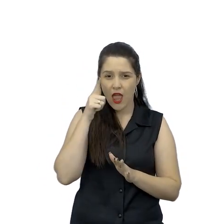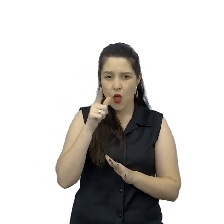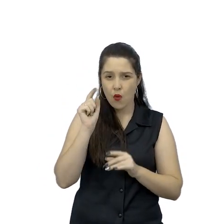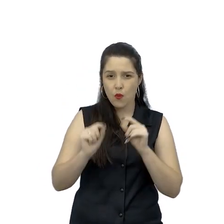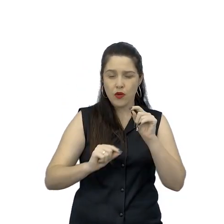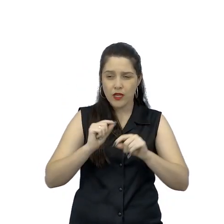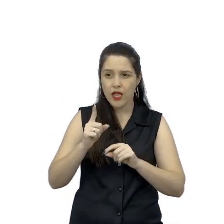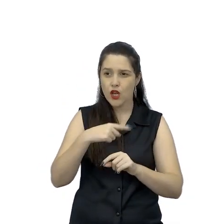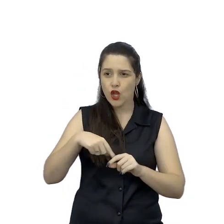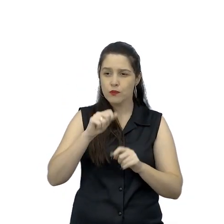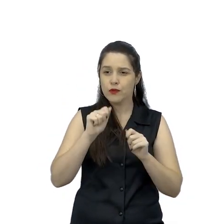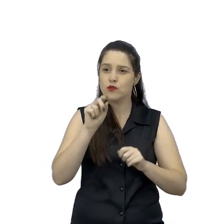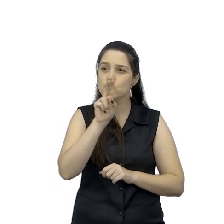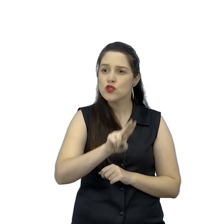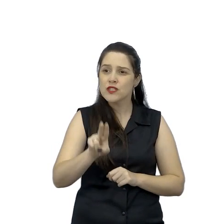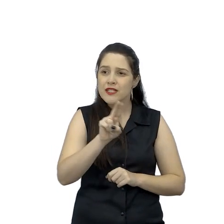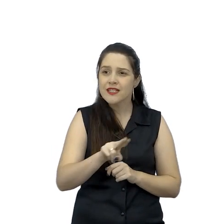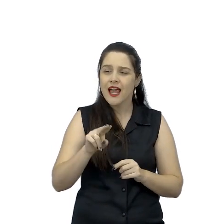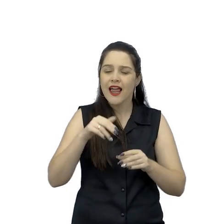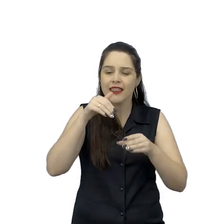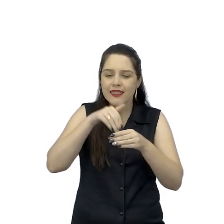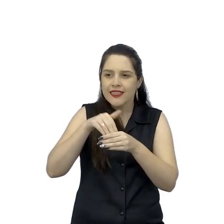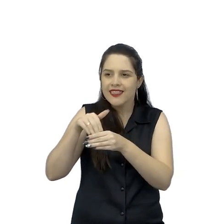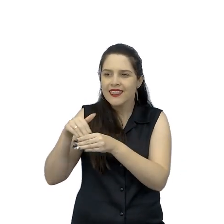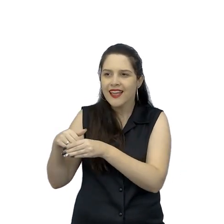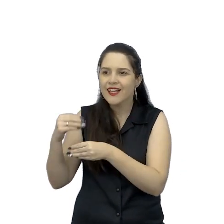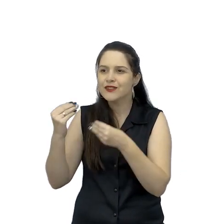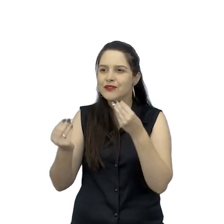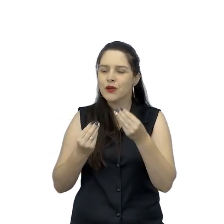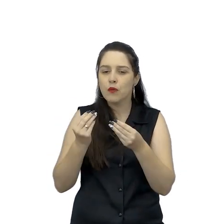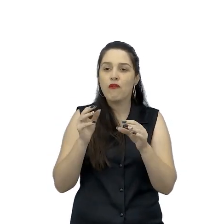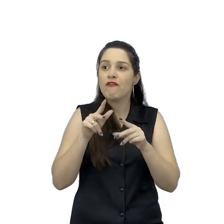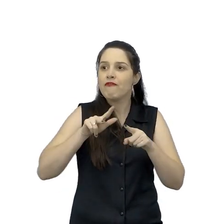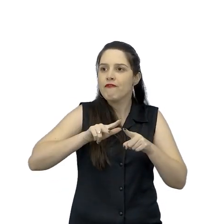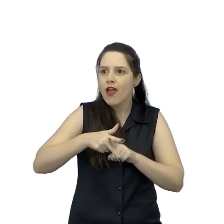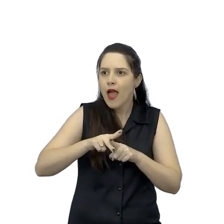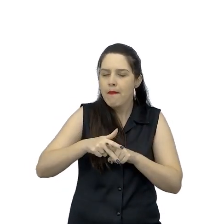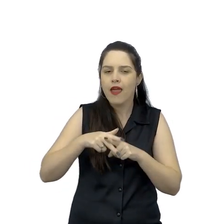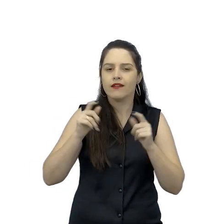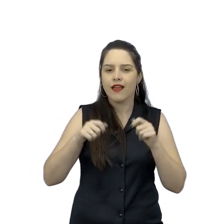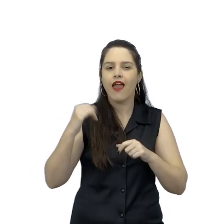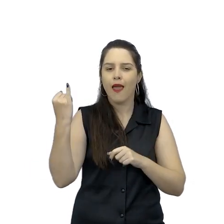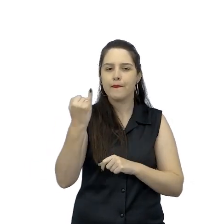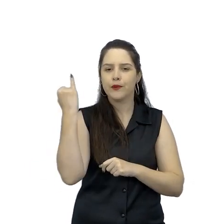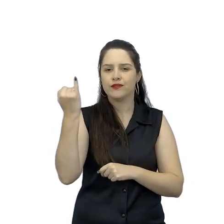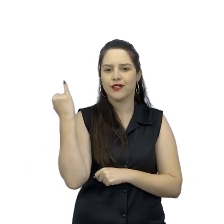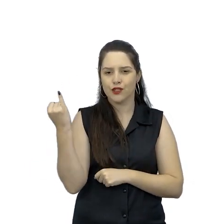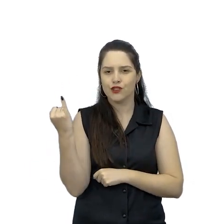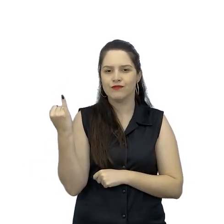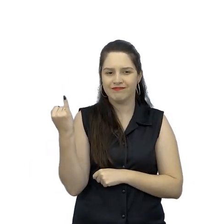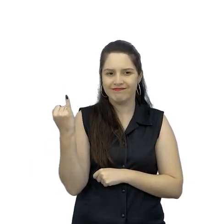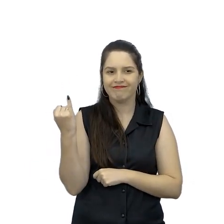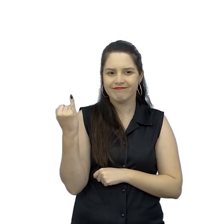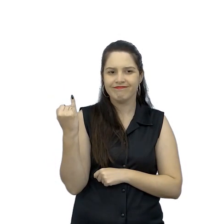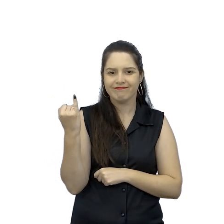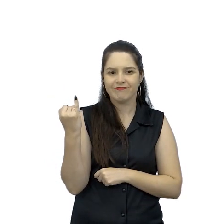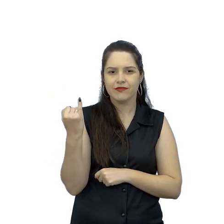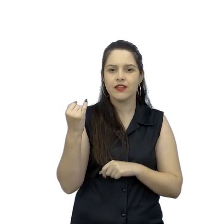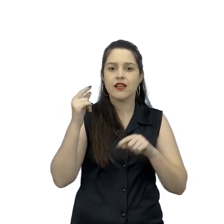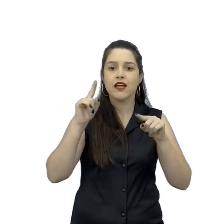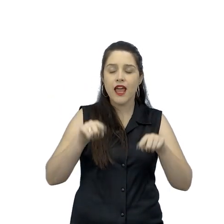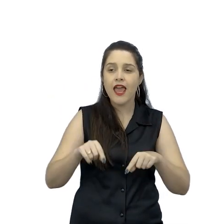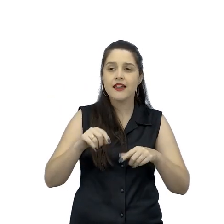Nós podemos utilizar essa metodologia como uma ferramenta importante, tá? Então,